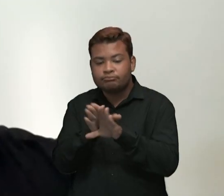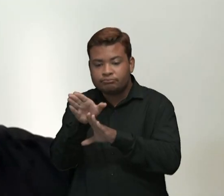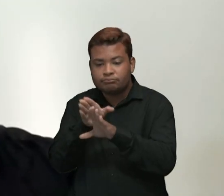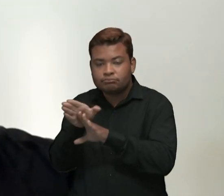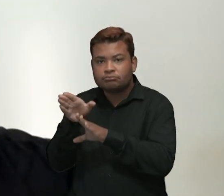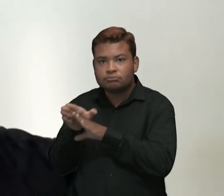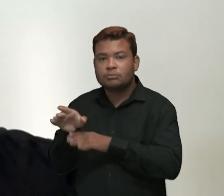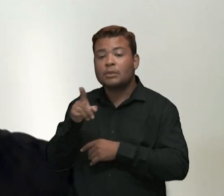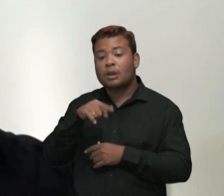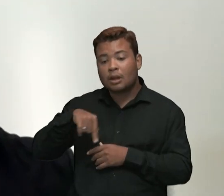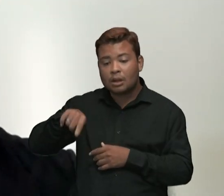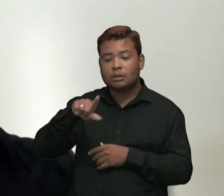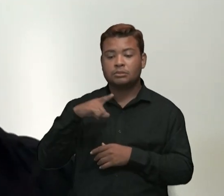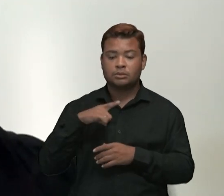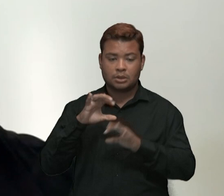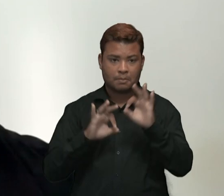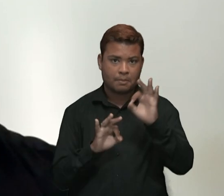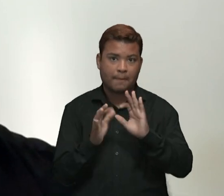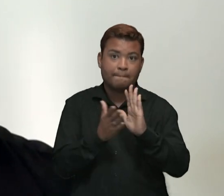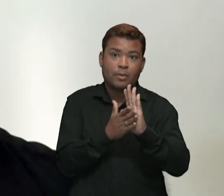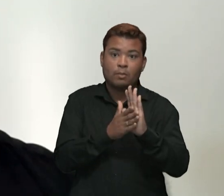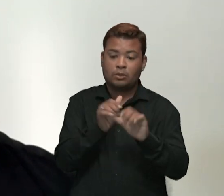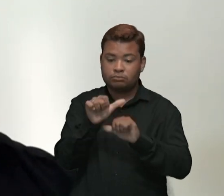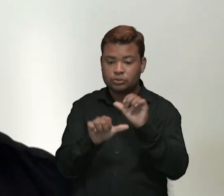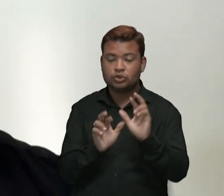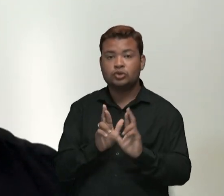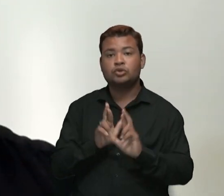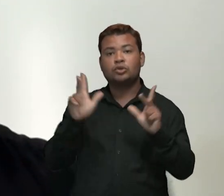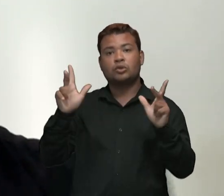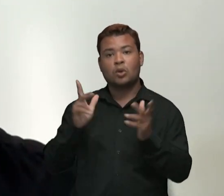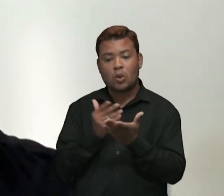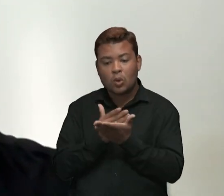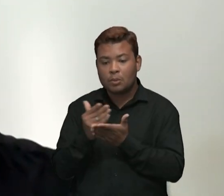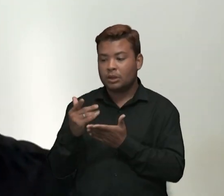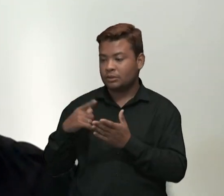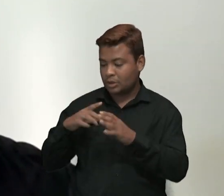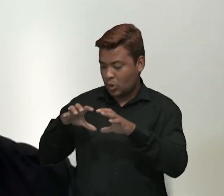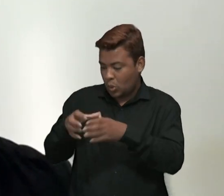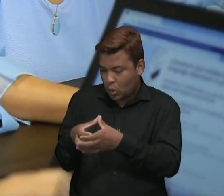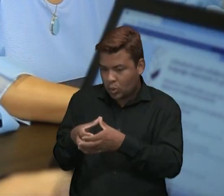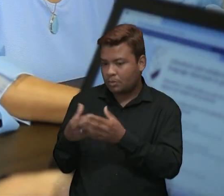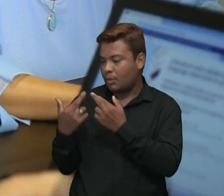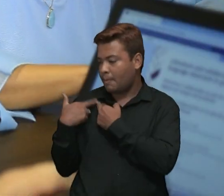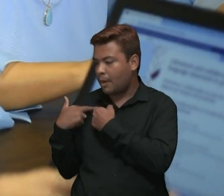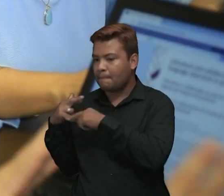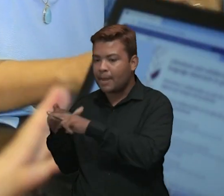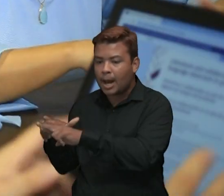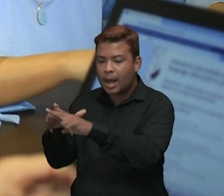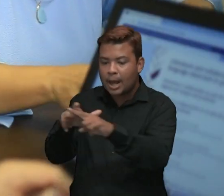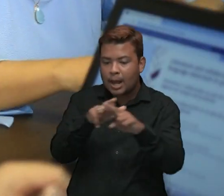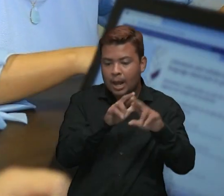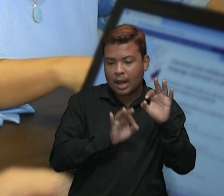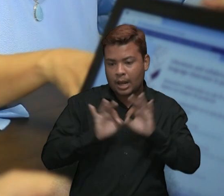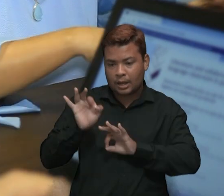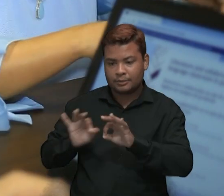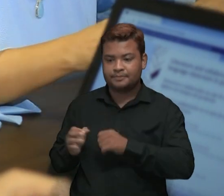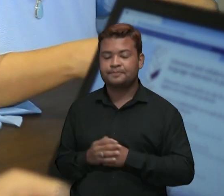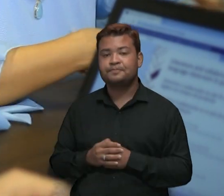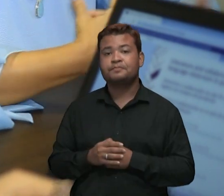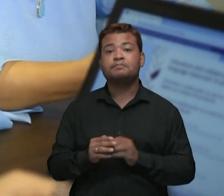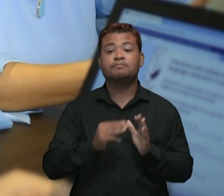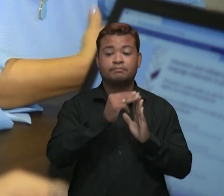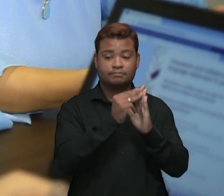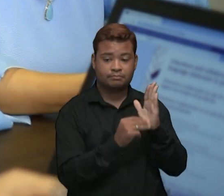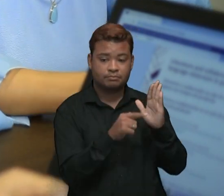eles mudaram a proposta, começaram a delegar funções entre eles. O método é resultado de uma disciplina